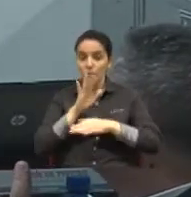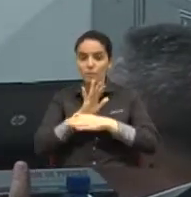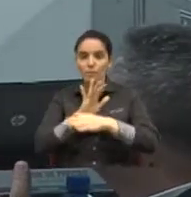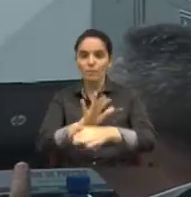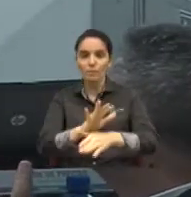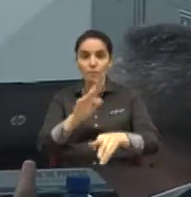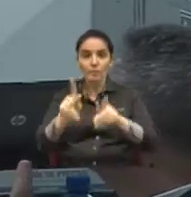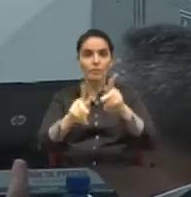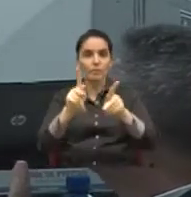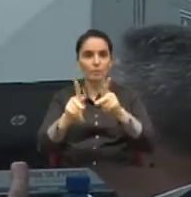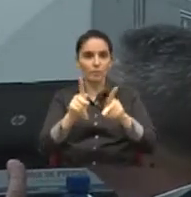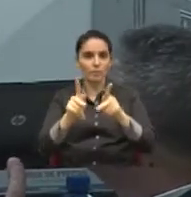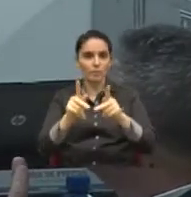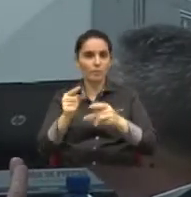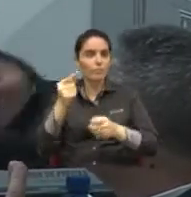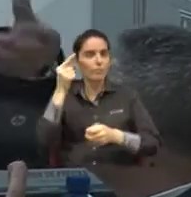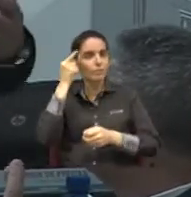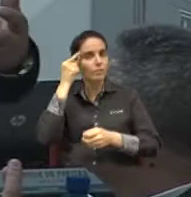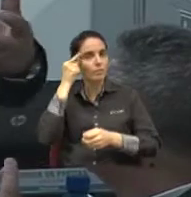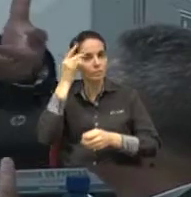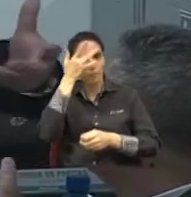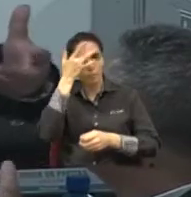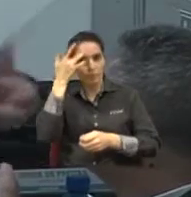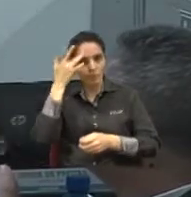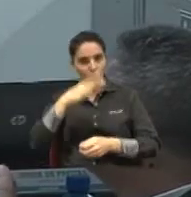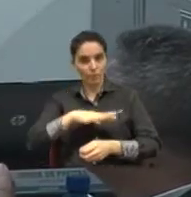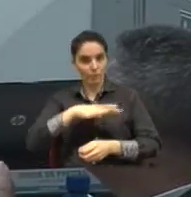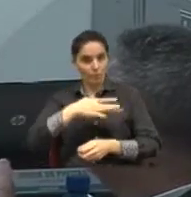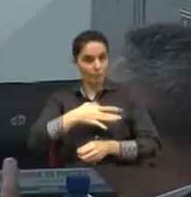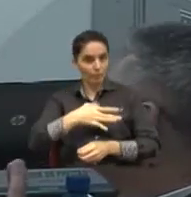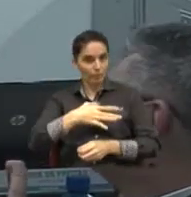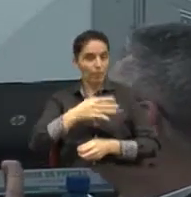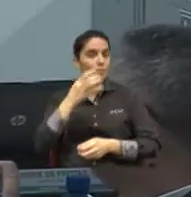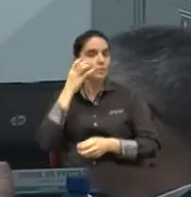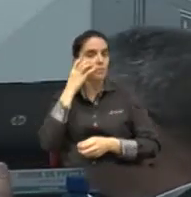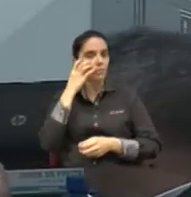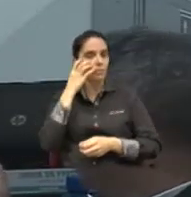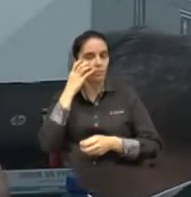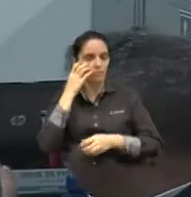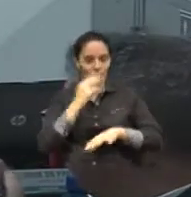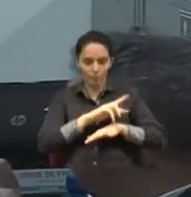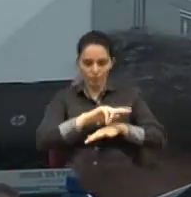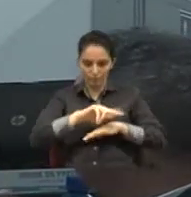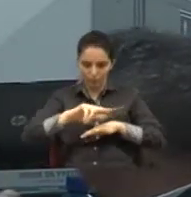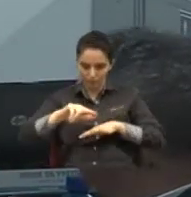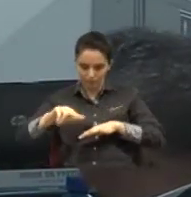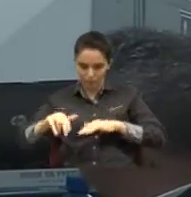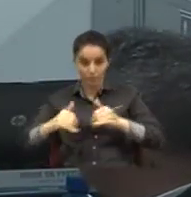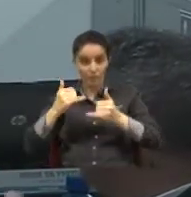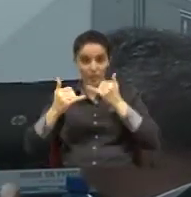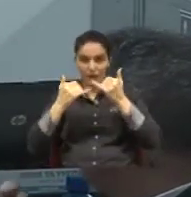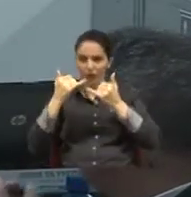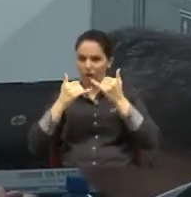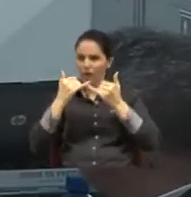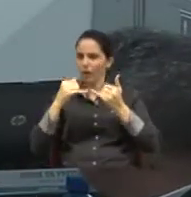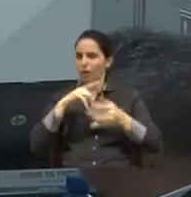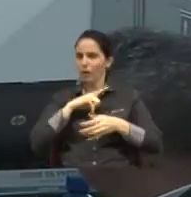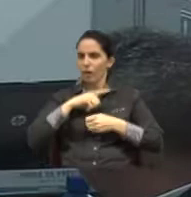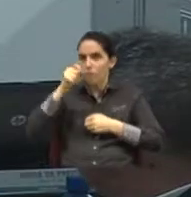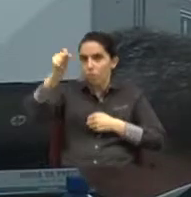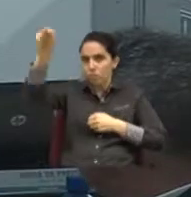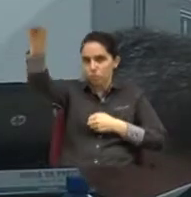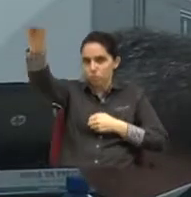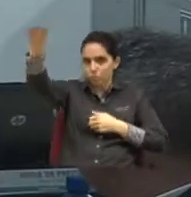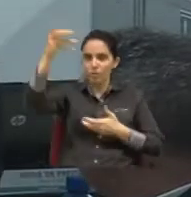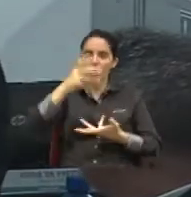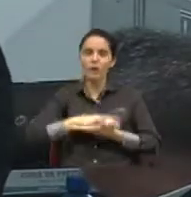heroísmo, Dr. Marcelo, o senhor que tem uma coleção de brinquedos lá, que tem alguns heróis que eu já vi lá, o